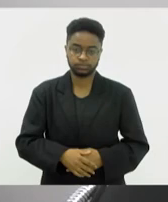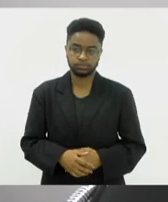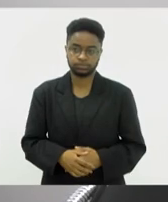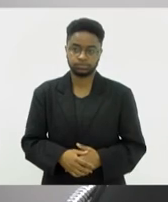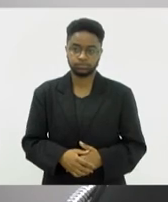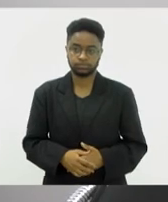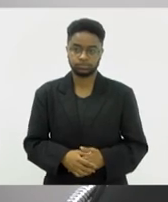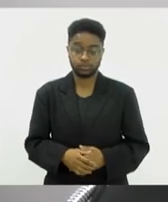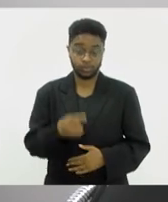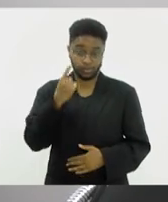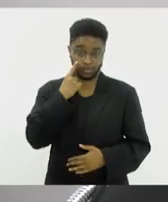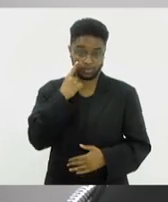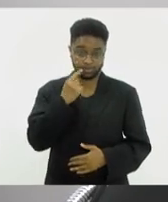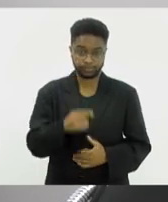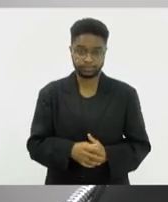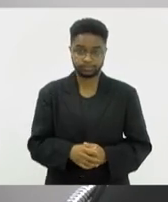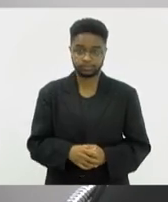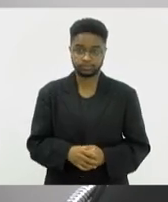Veja só.